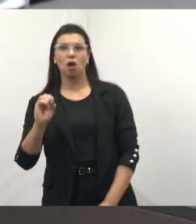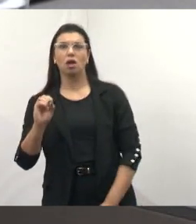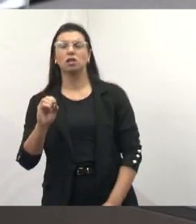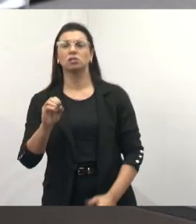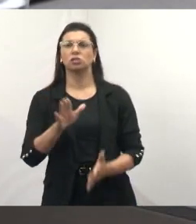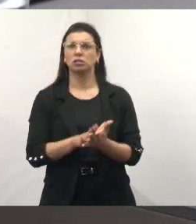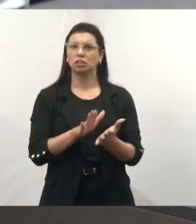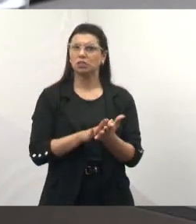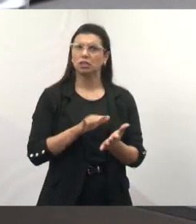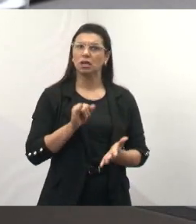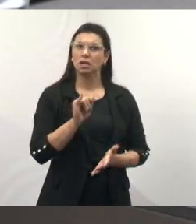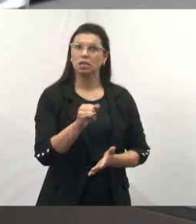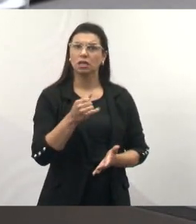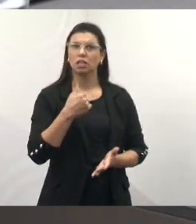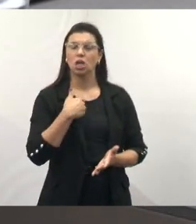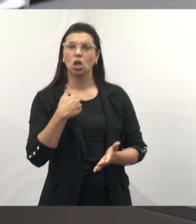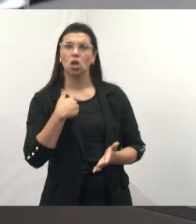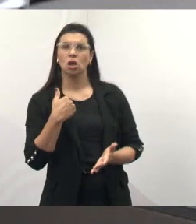não é,